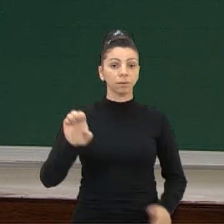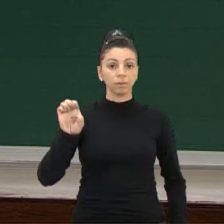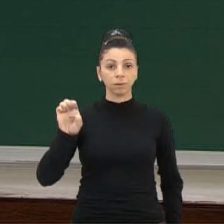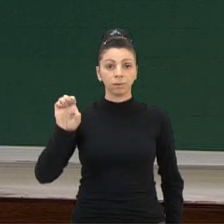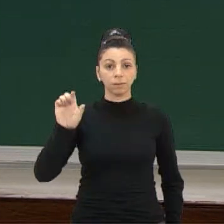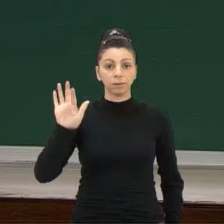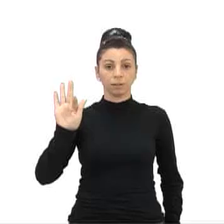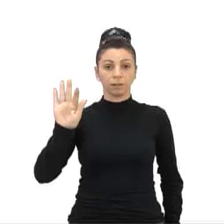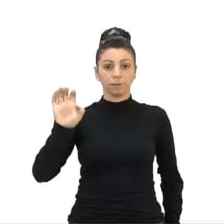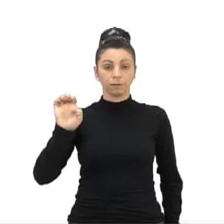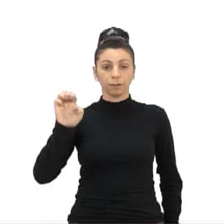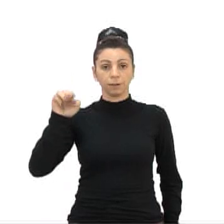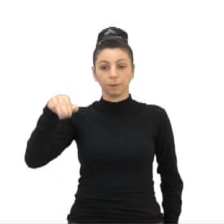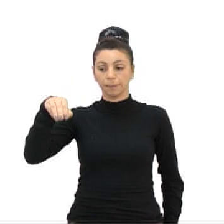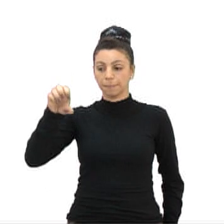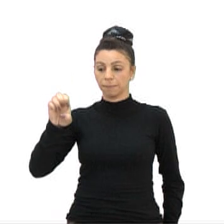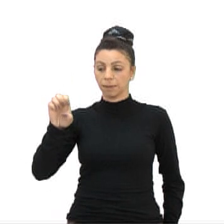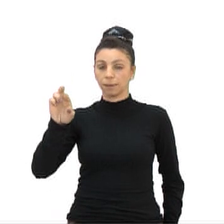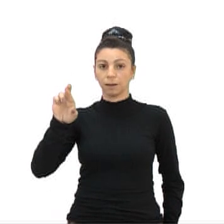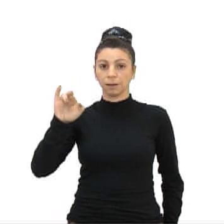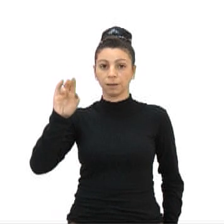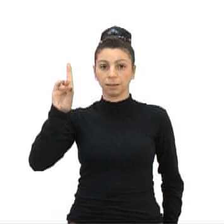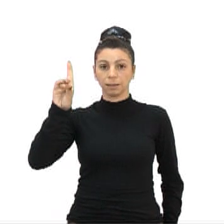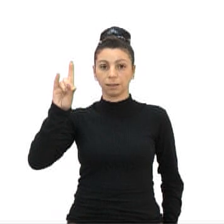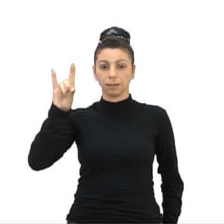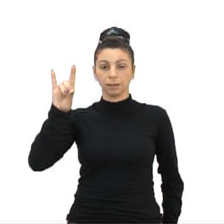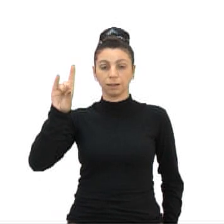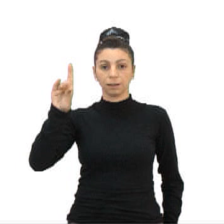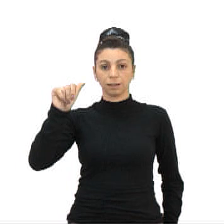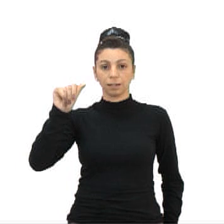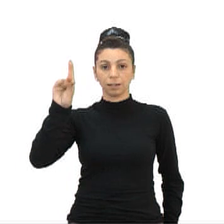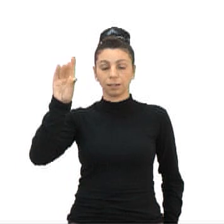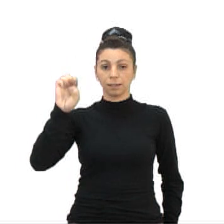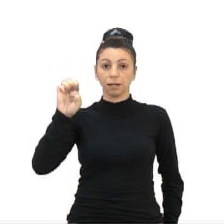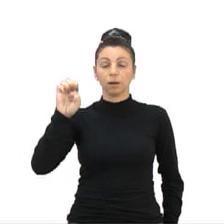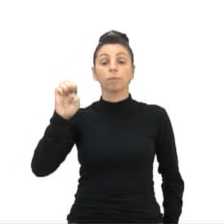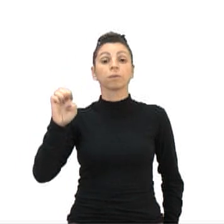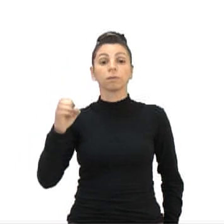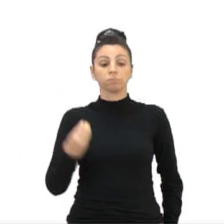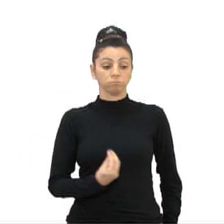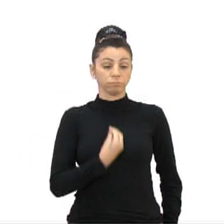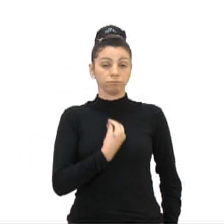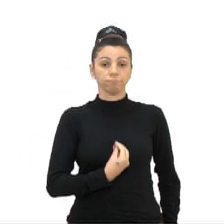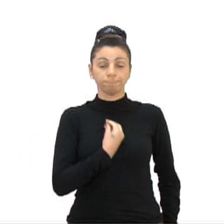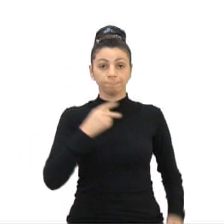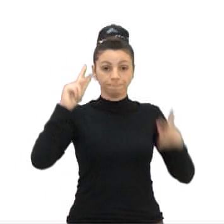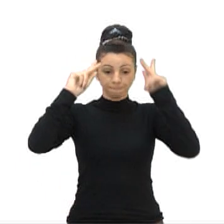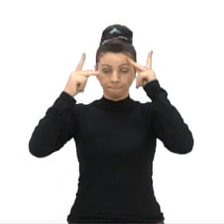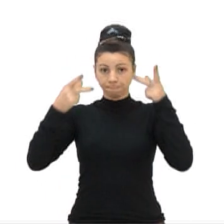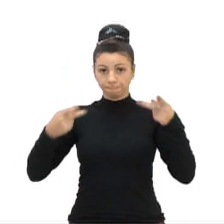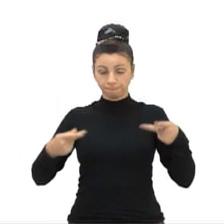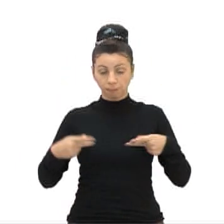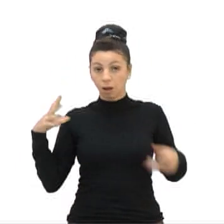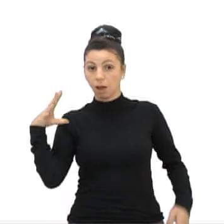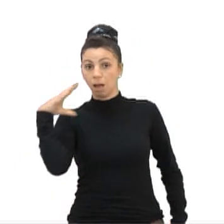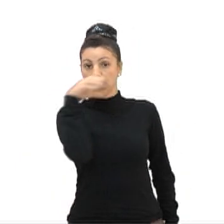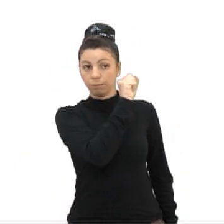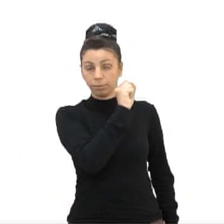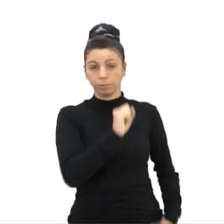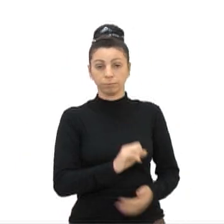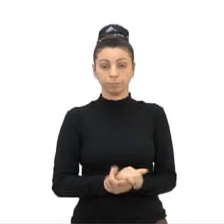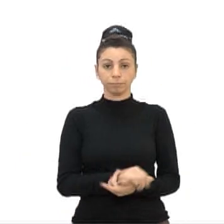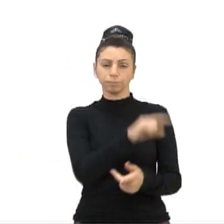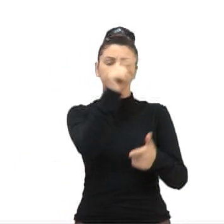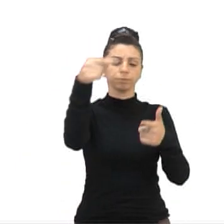efemeridade, na medida em que leva o leitor a refletir sobre a brevidade da existência humana. Na questão 2